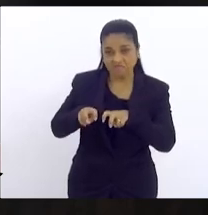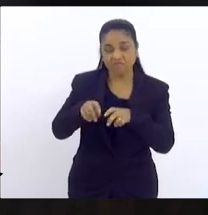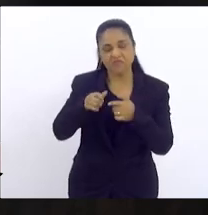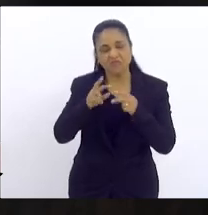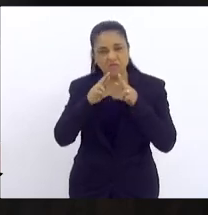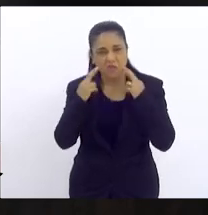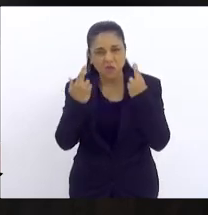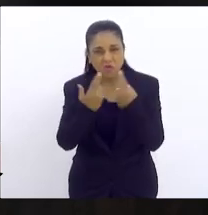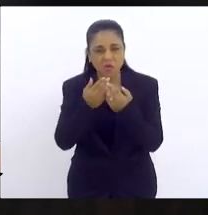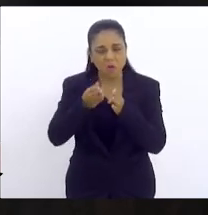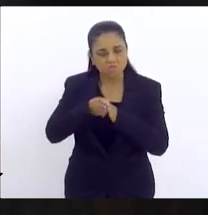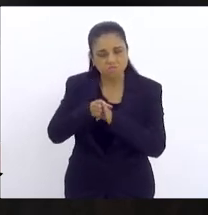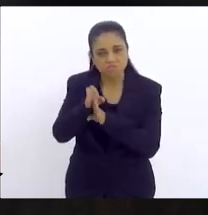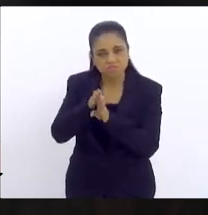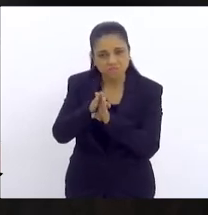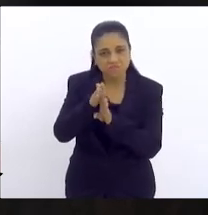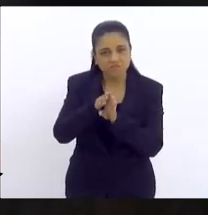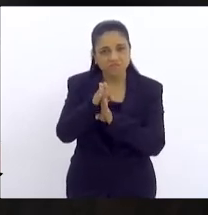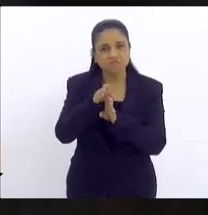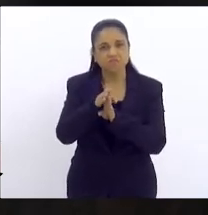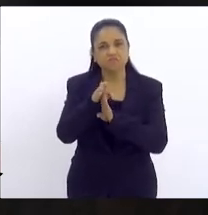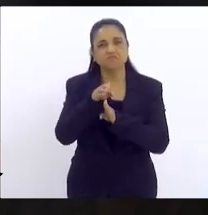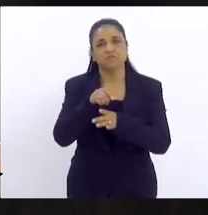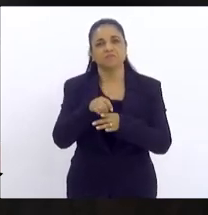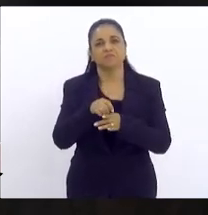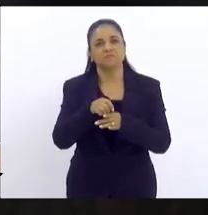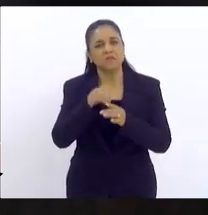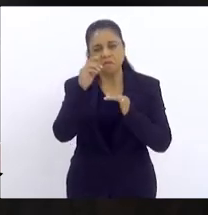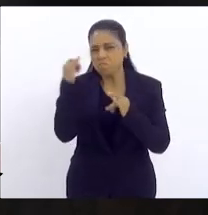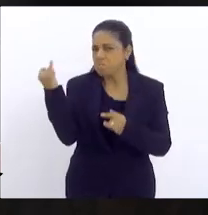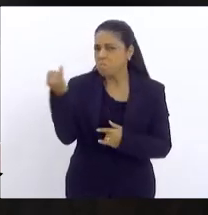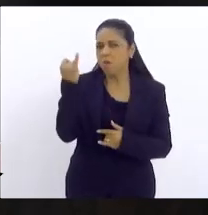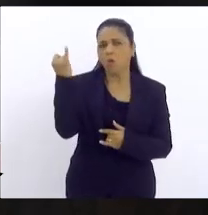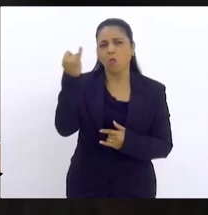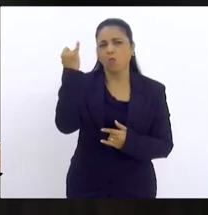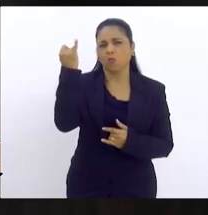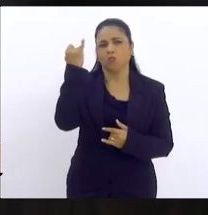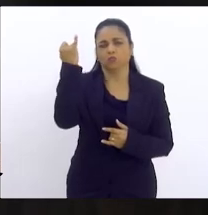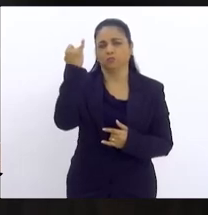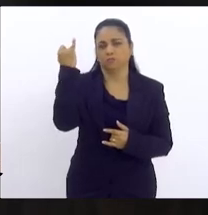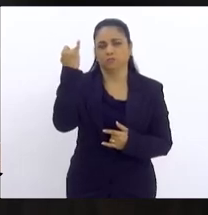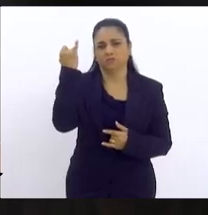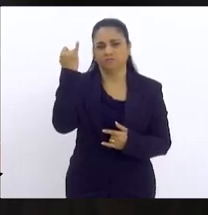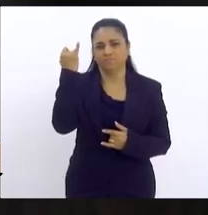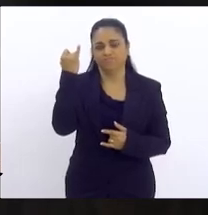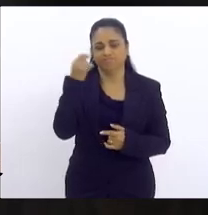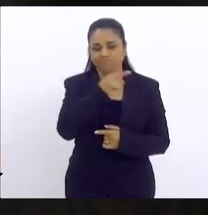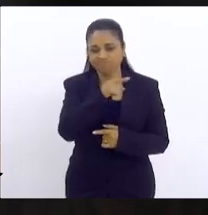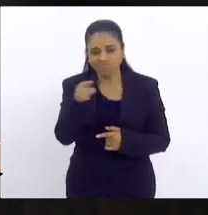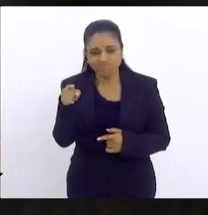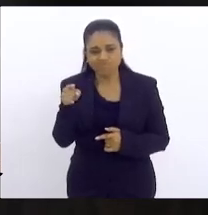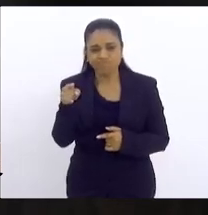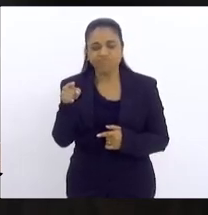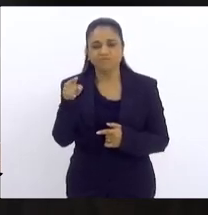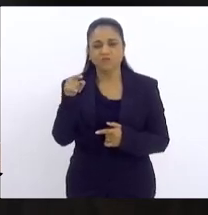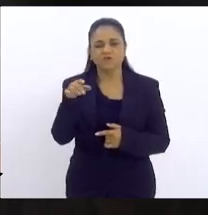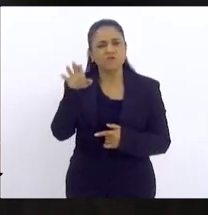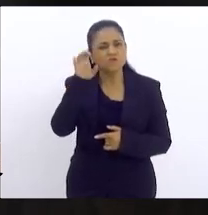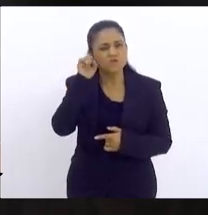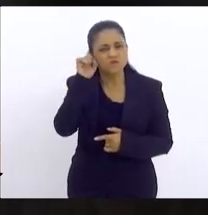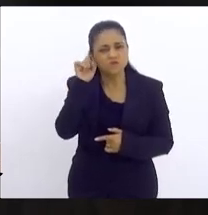reunião aqui porque é de é de suma importância escutarem os senhores entender